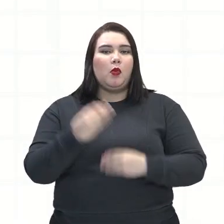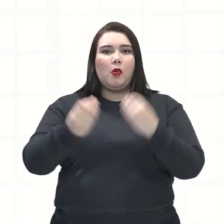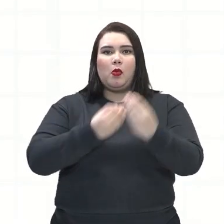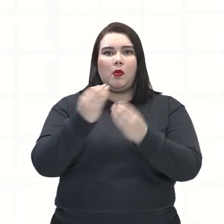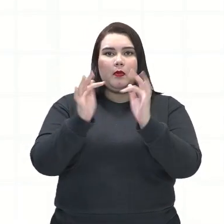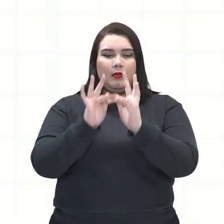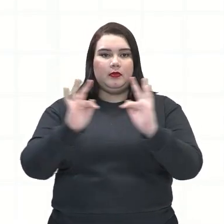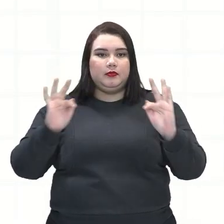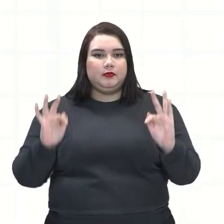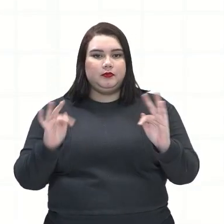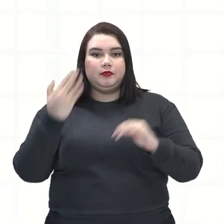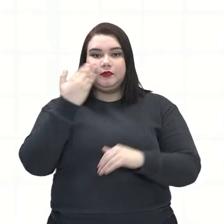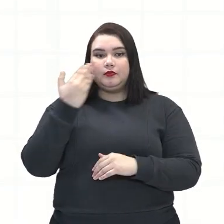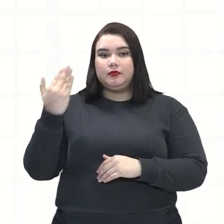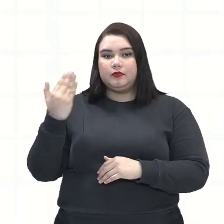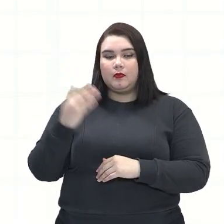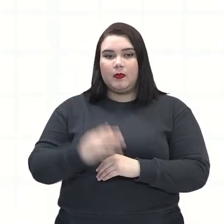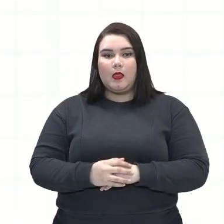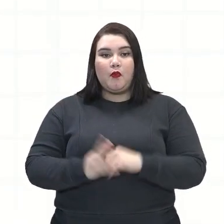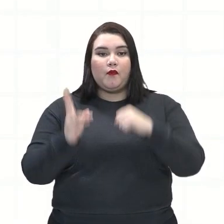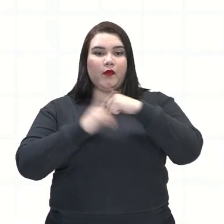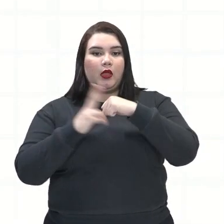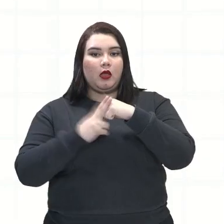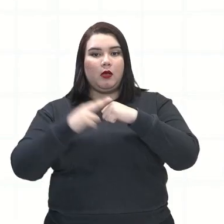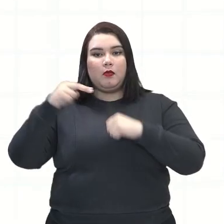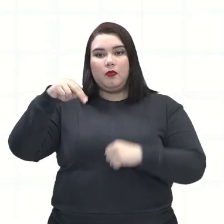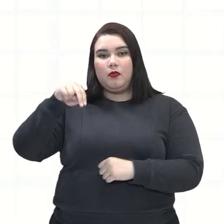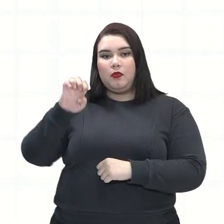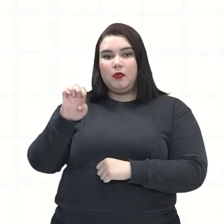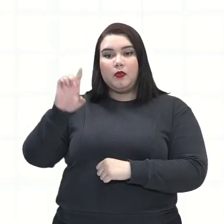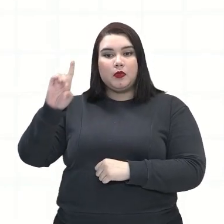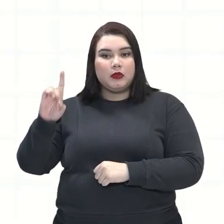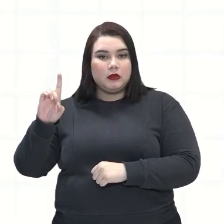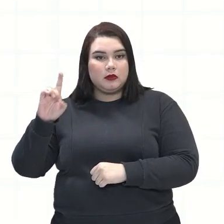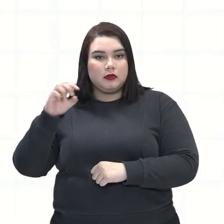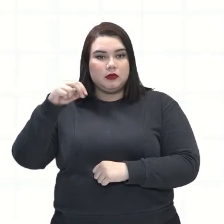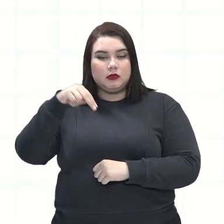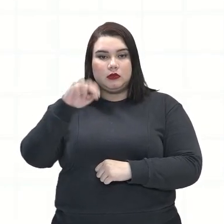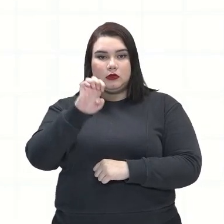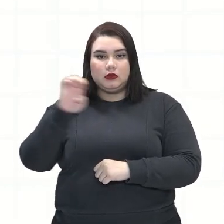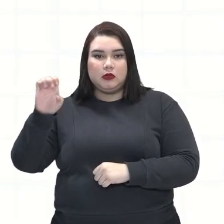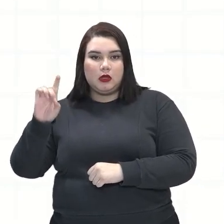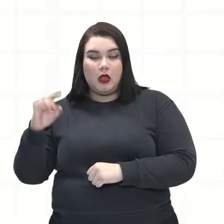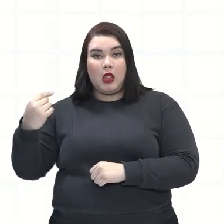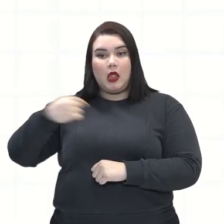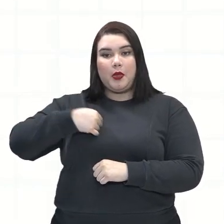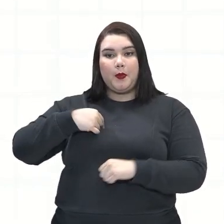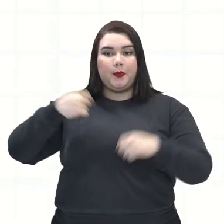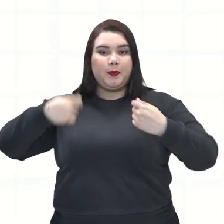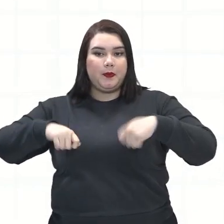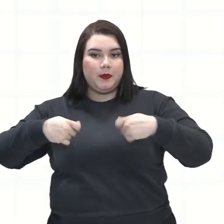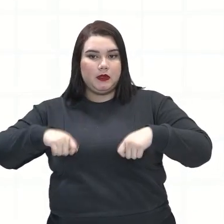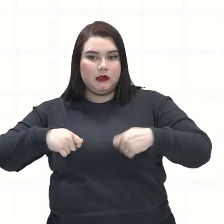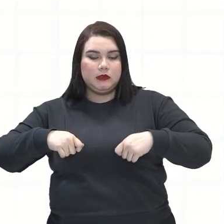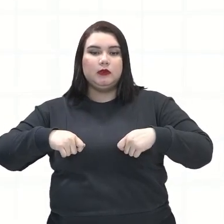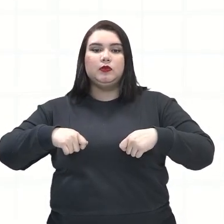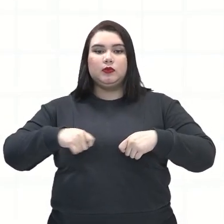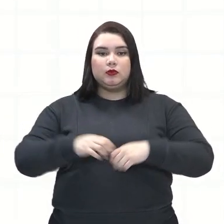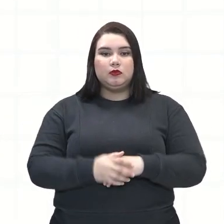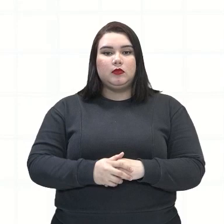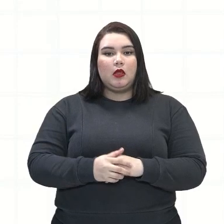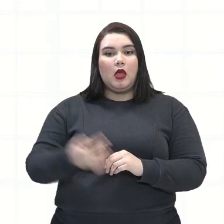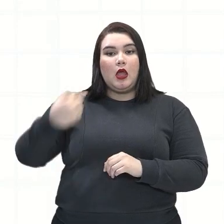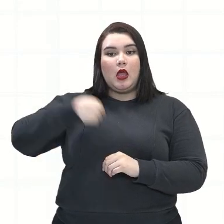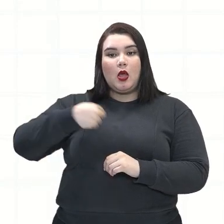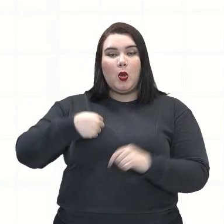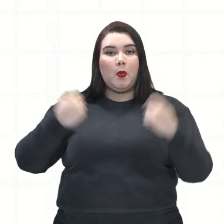Então, I need. O verbo need aqui está, ó. Need. Eu preciso, né? É necessário. Então, I need. Eu preciso